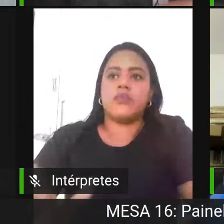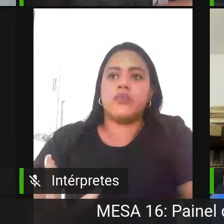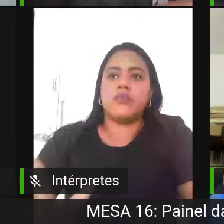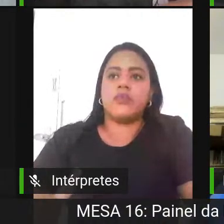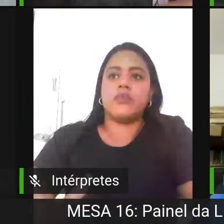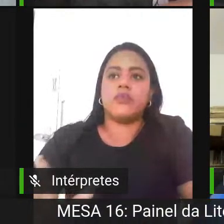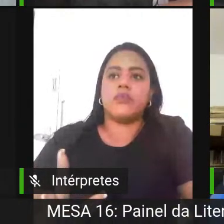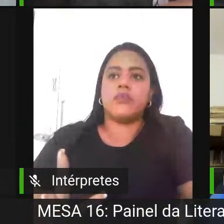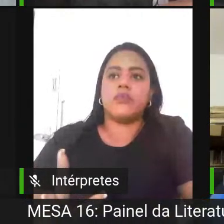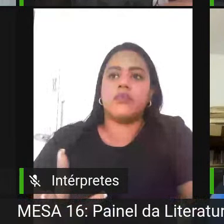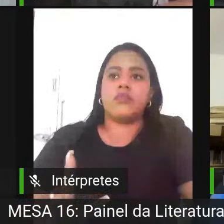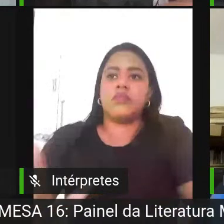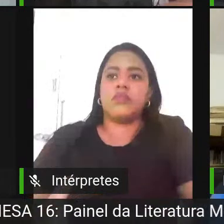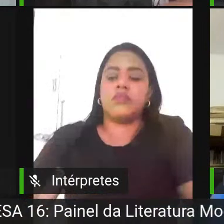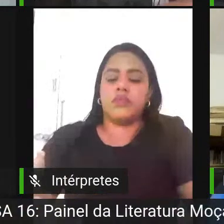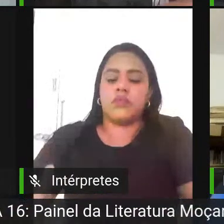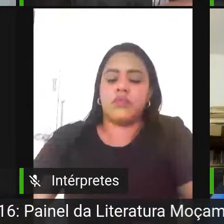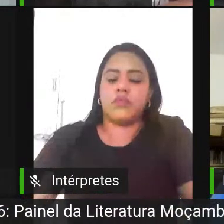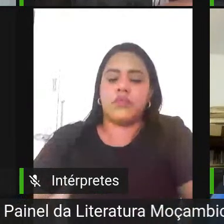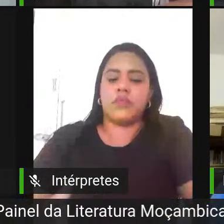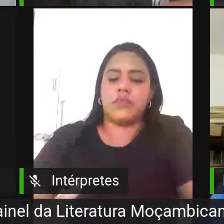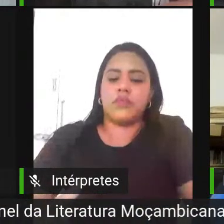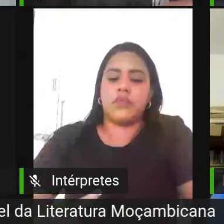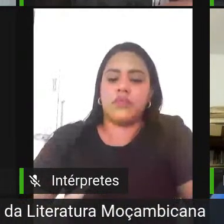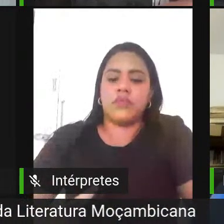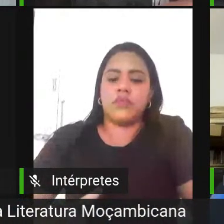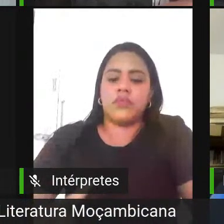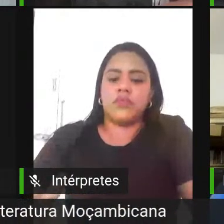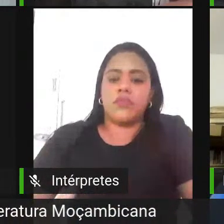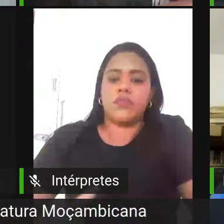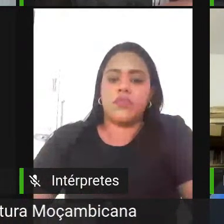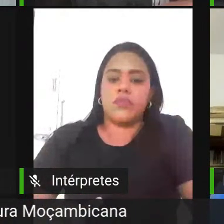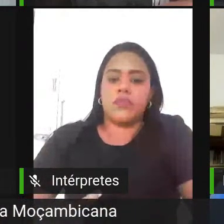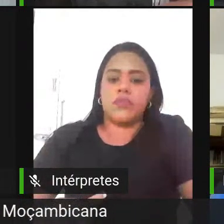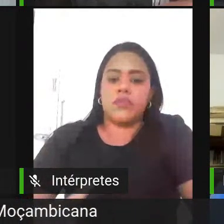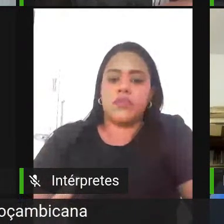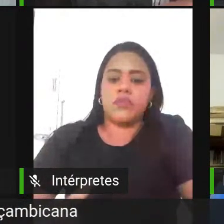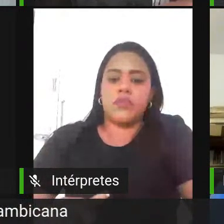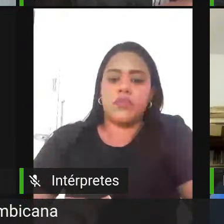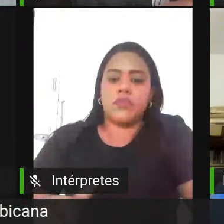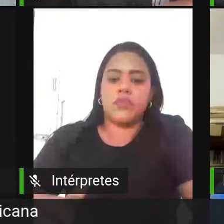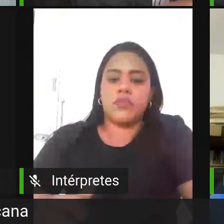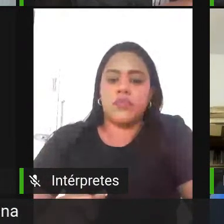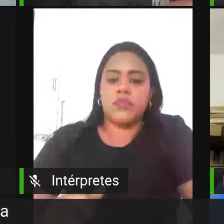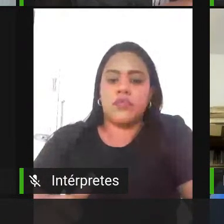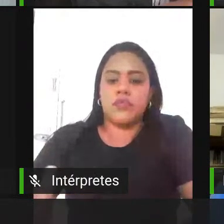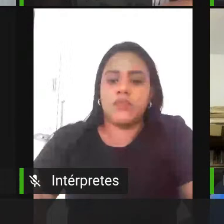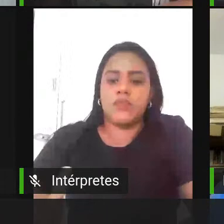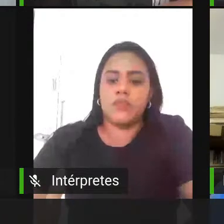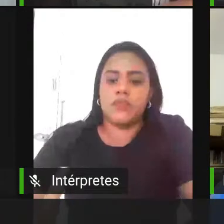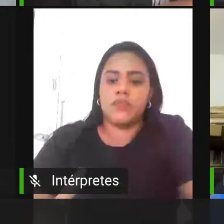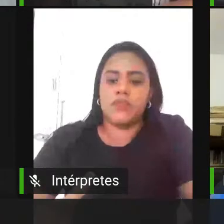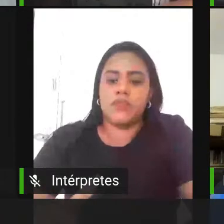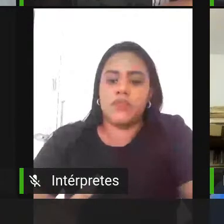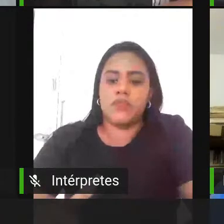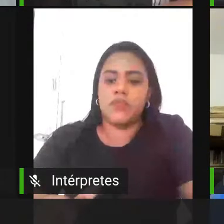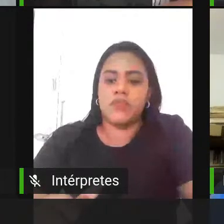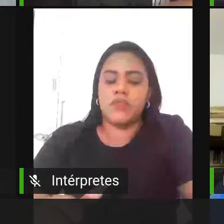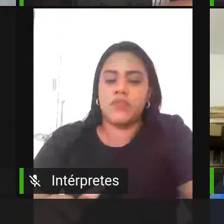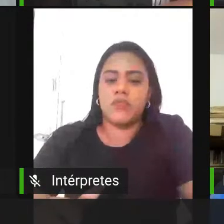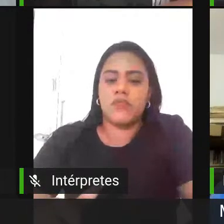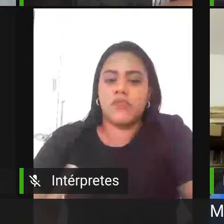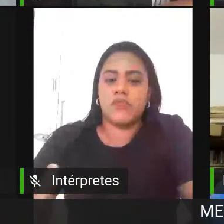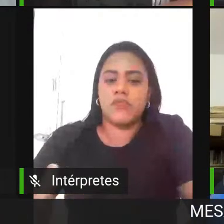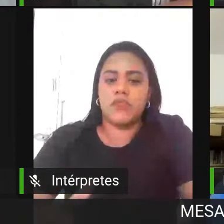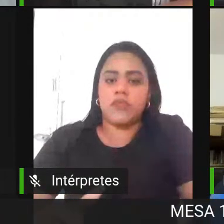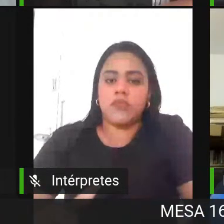Carlos, a Eliana está com o microfone desligado. Já está Sim, o falando no microfone microfone está ligado. desativado. Eu vou ligar apenas quando for para eu